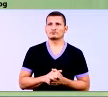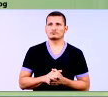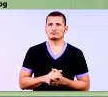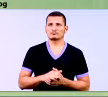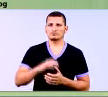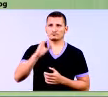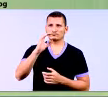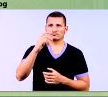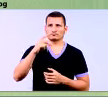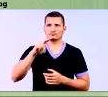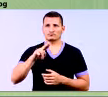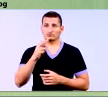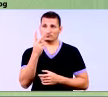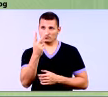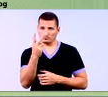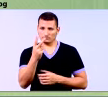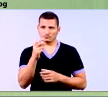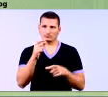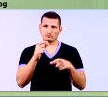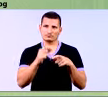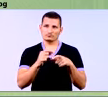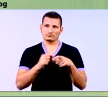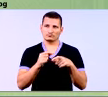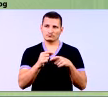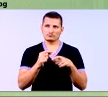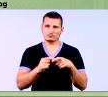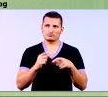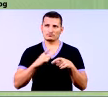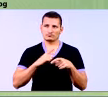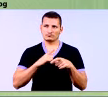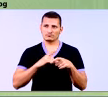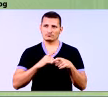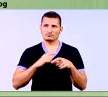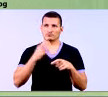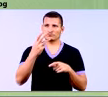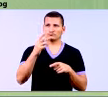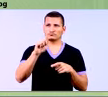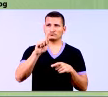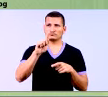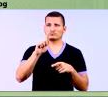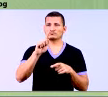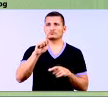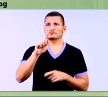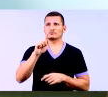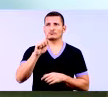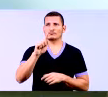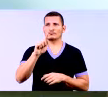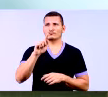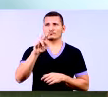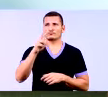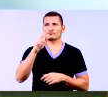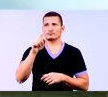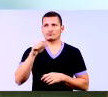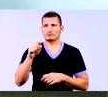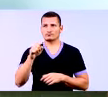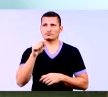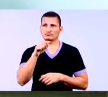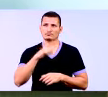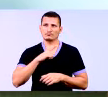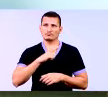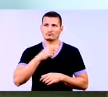Processador com 2 núcleos. Eu tenho lá um processador de 3 GHz. Eu tenho um processador com 2 núcleos. Ele vai ter 6